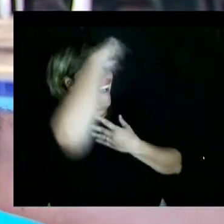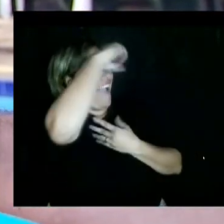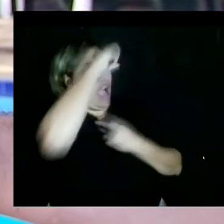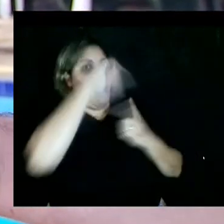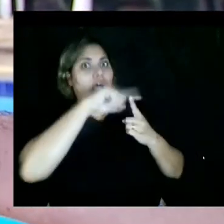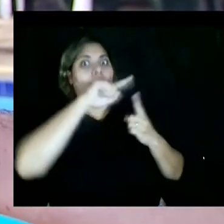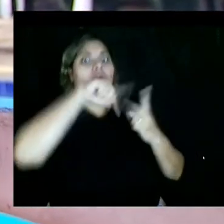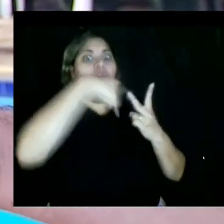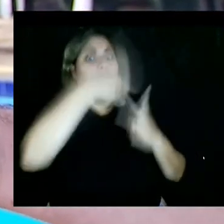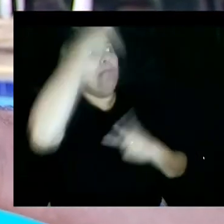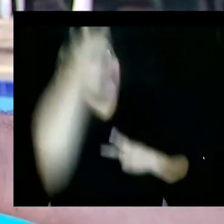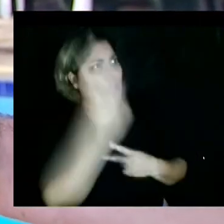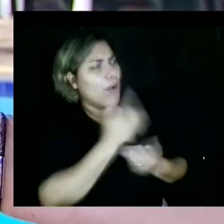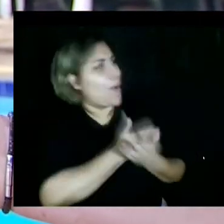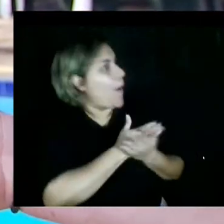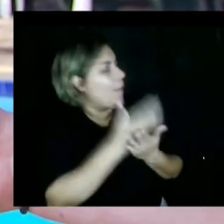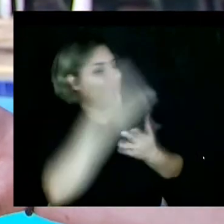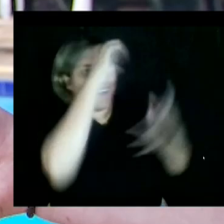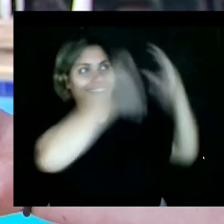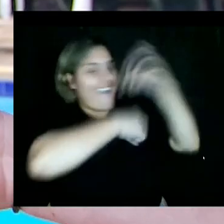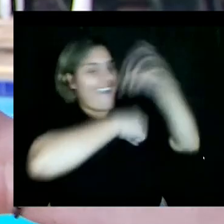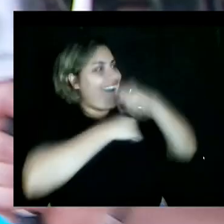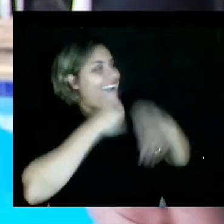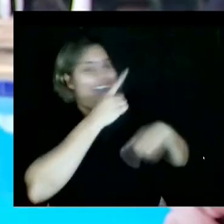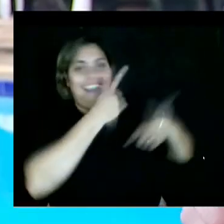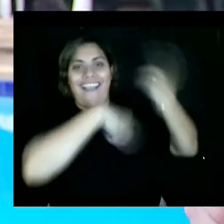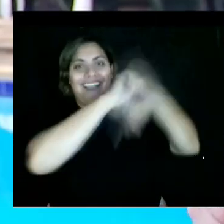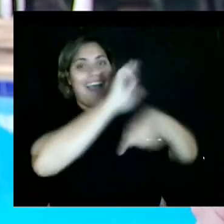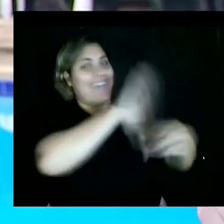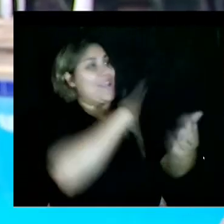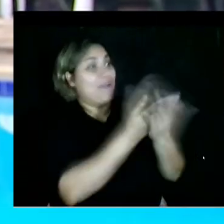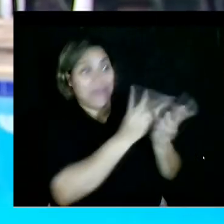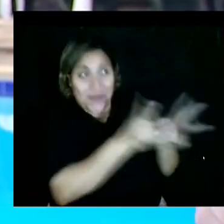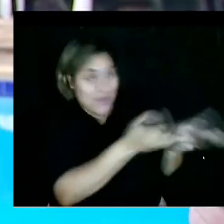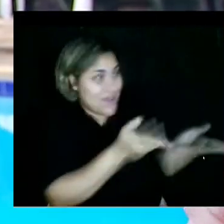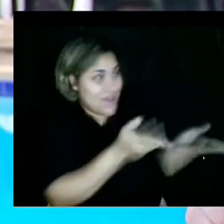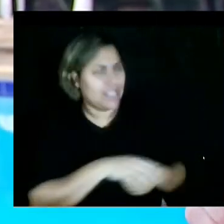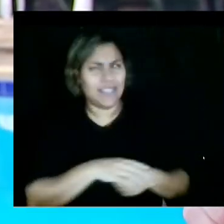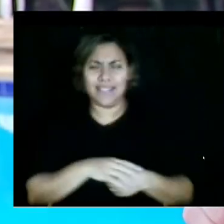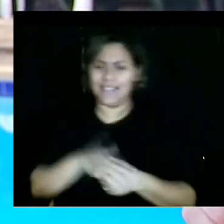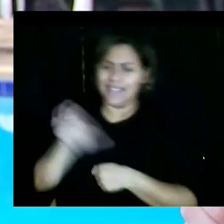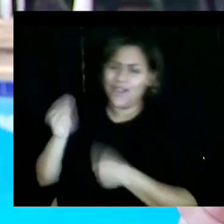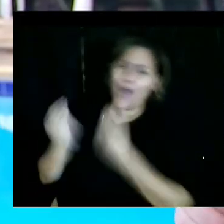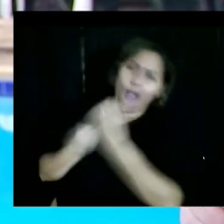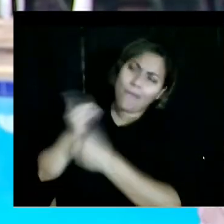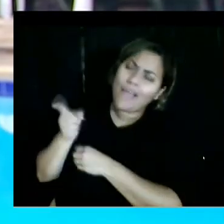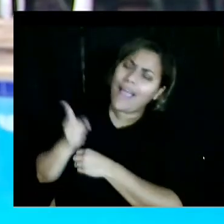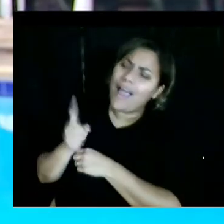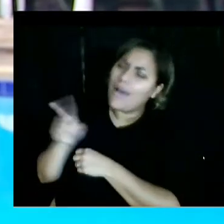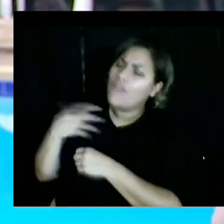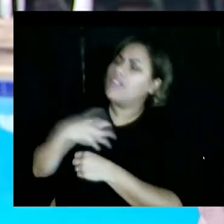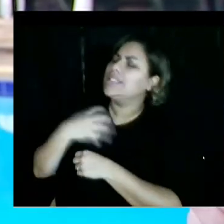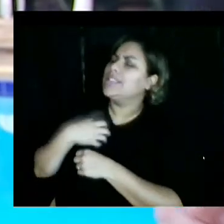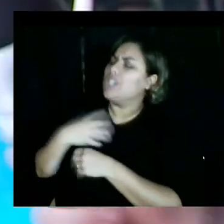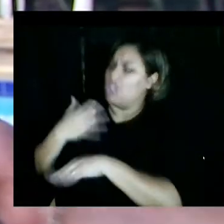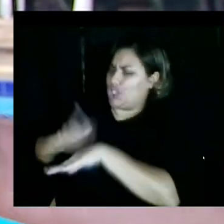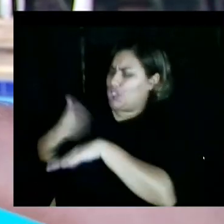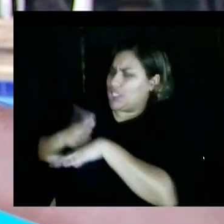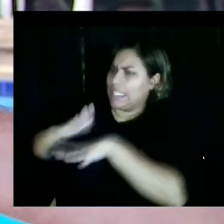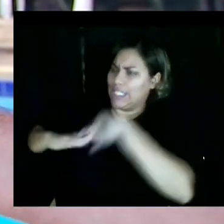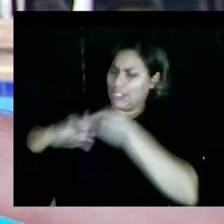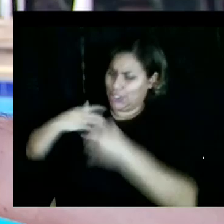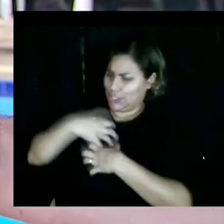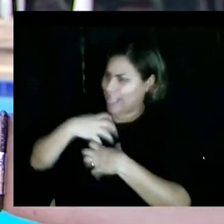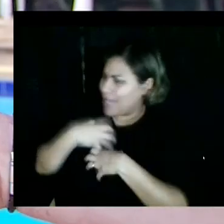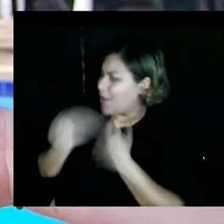aventurar nesse esporte, aí tô aqui até hoje, né? Como que é pra você poder praticar essa modalidade? Como que é isso?